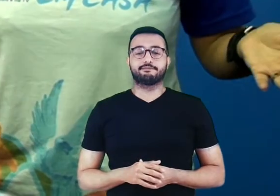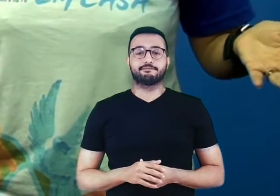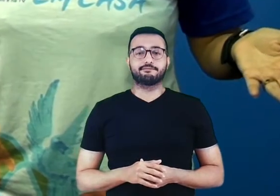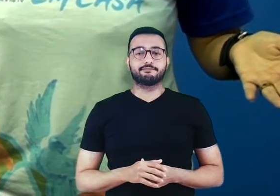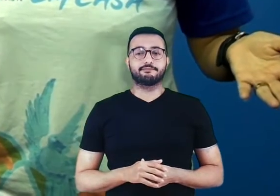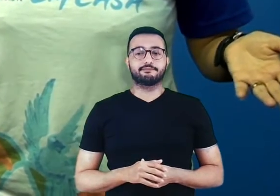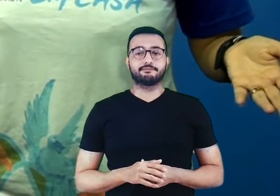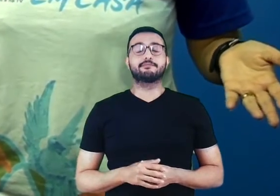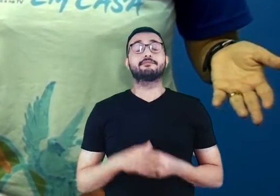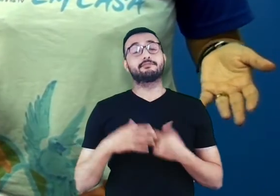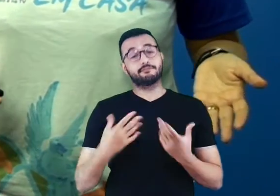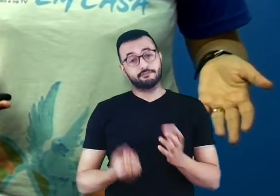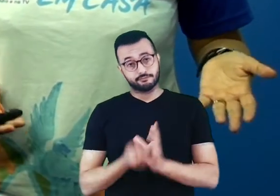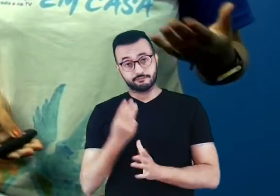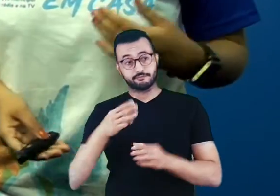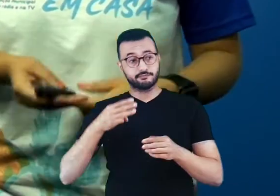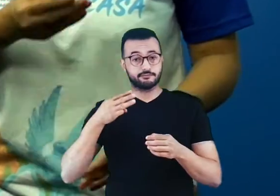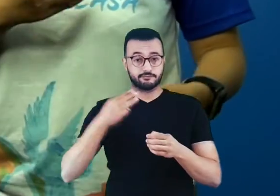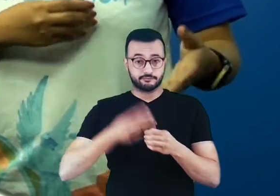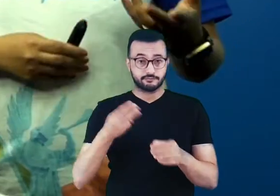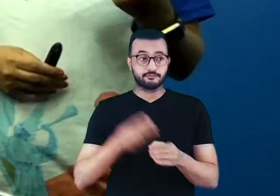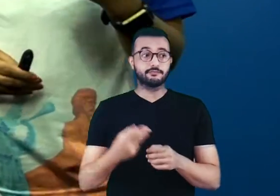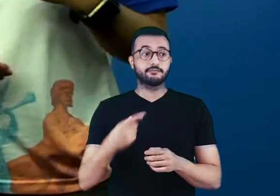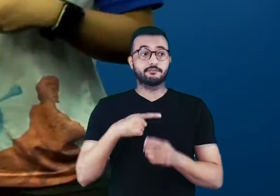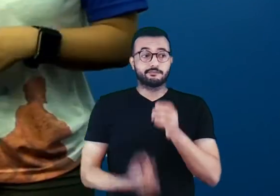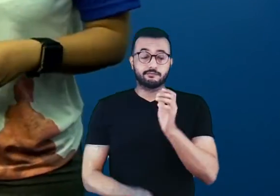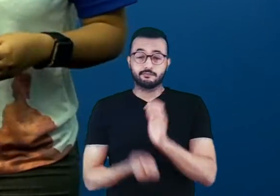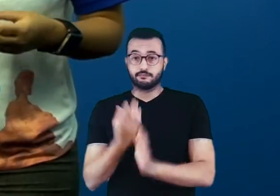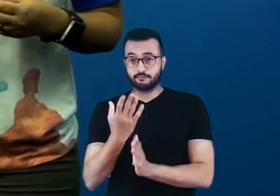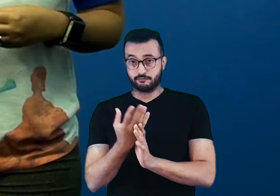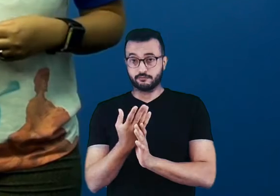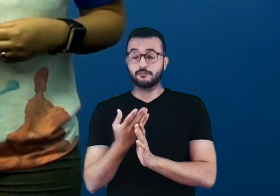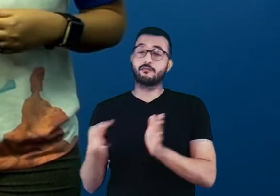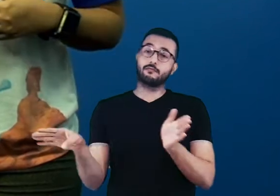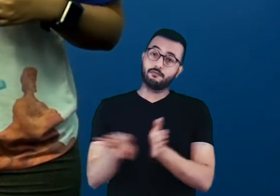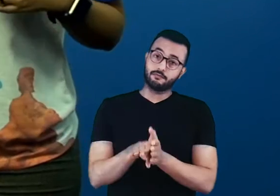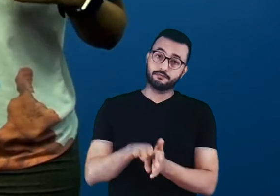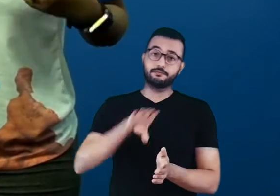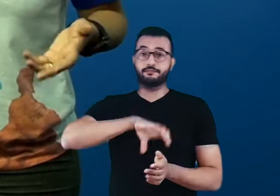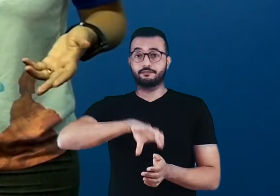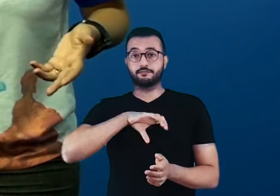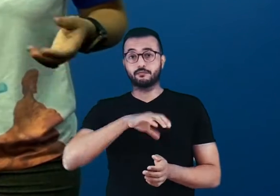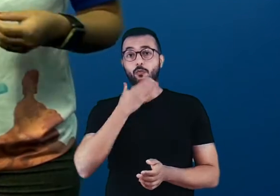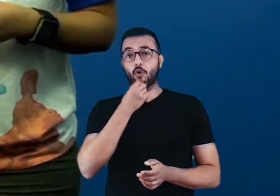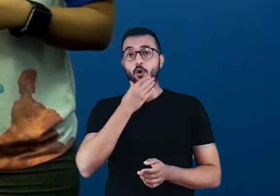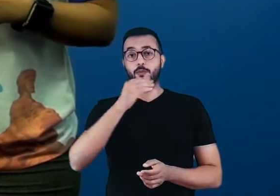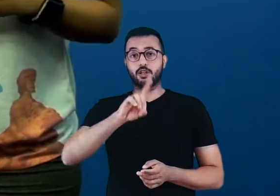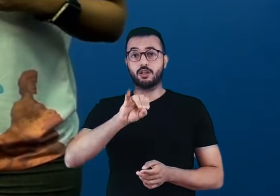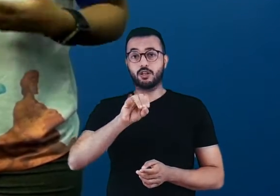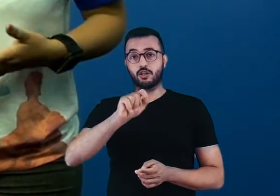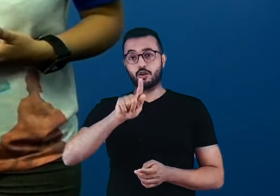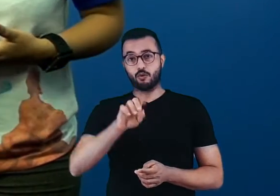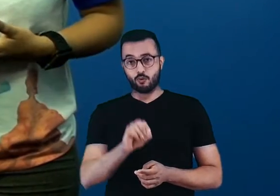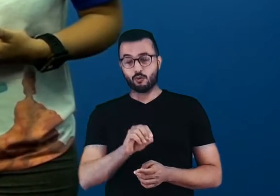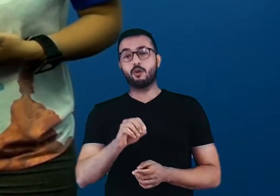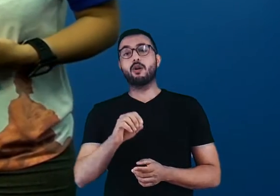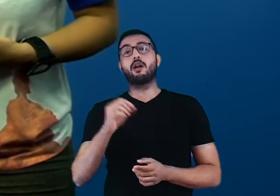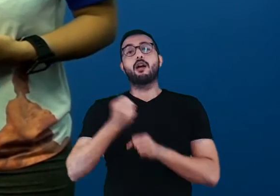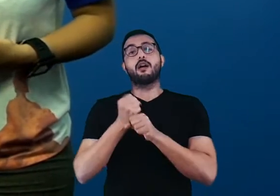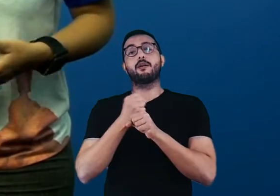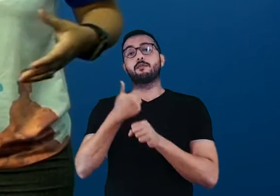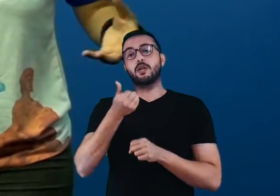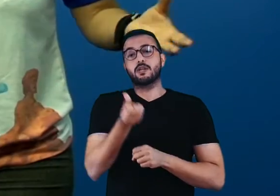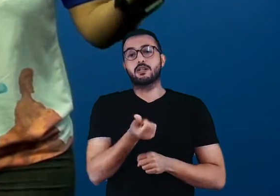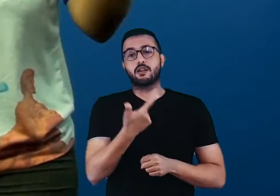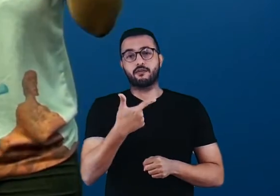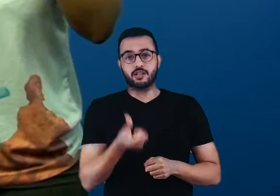Nossa formação municipal, a gente viu também que teve início, né, com a chegada do português Diogo de Braga, no ano de